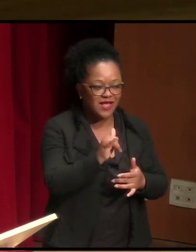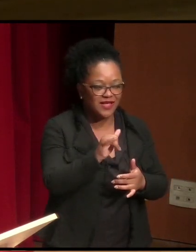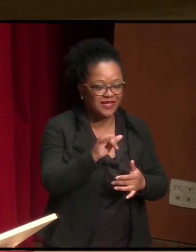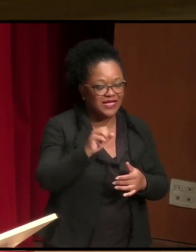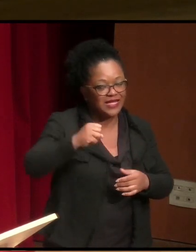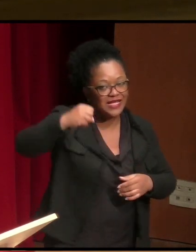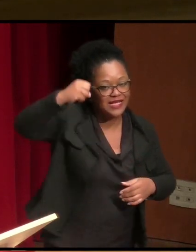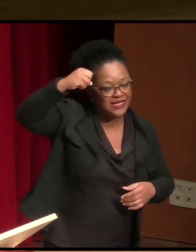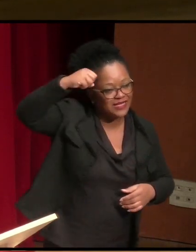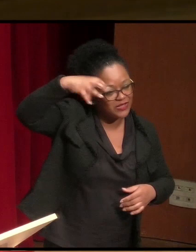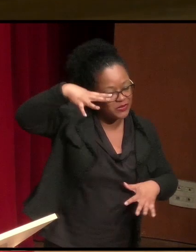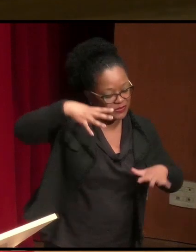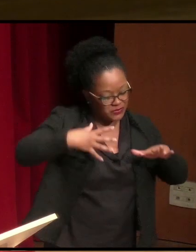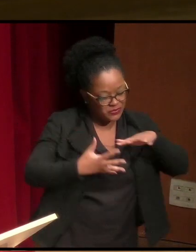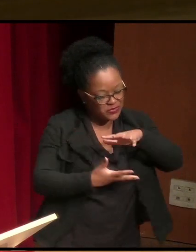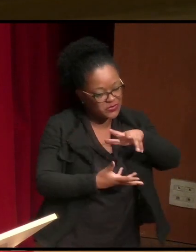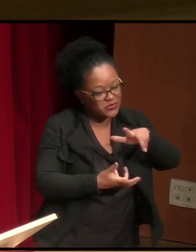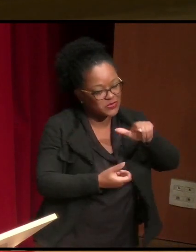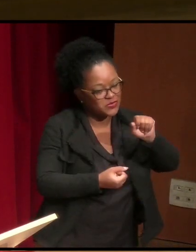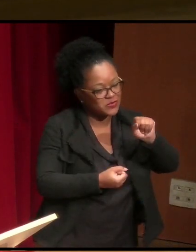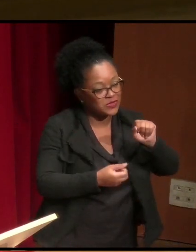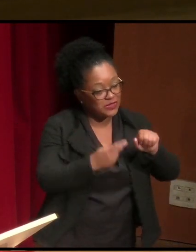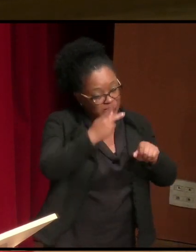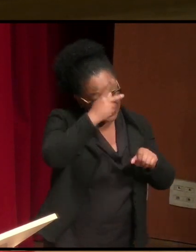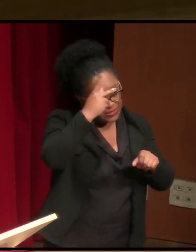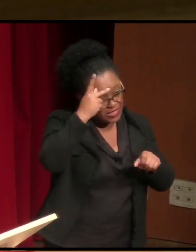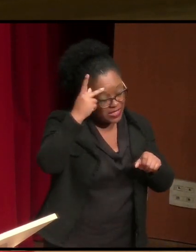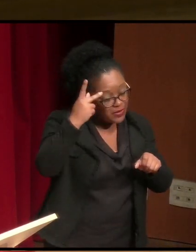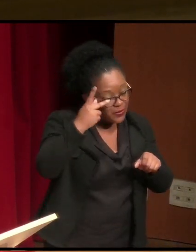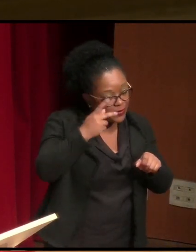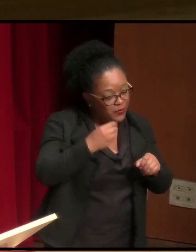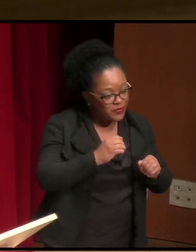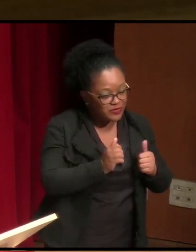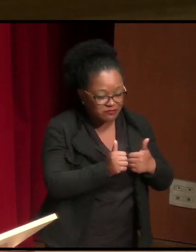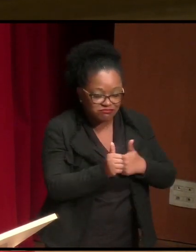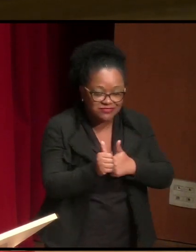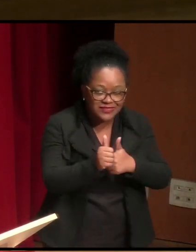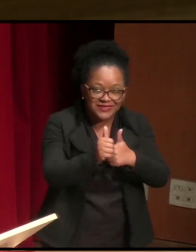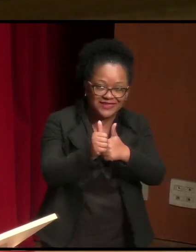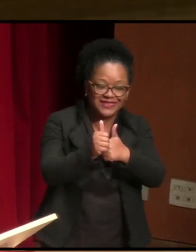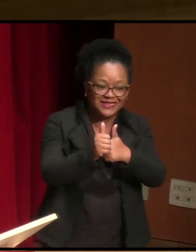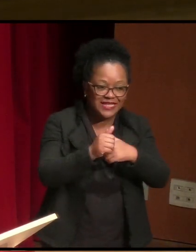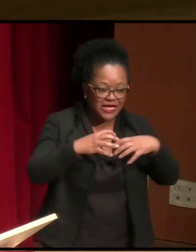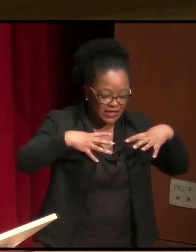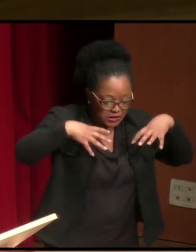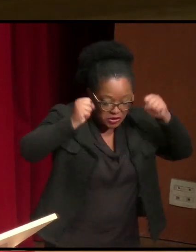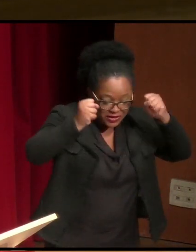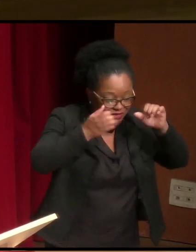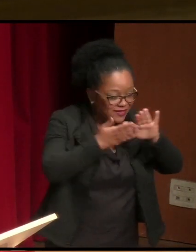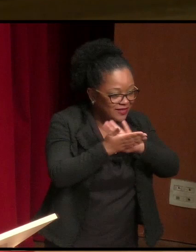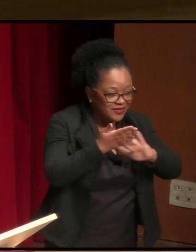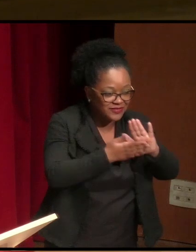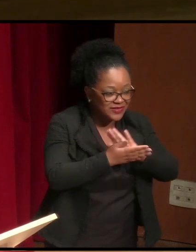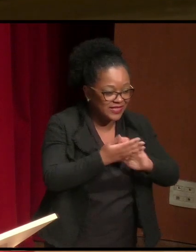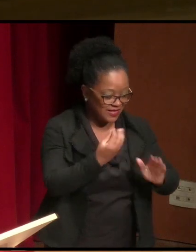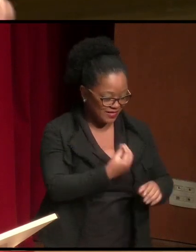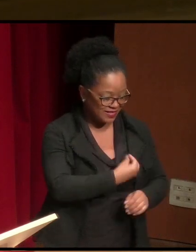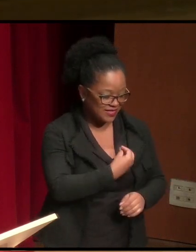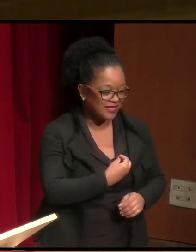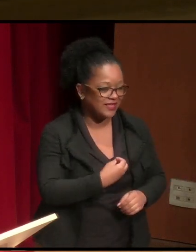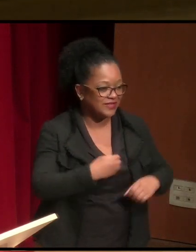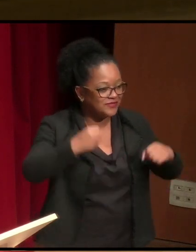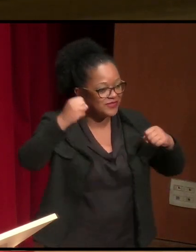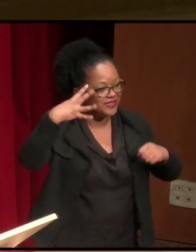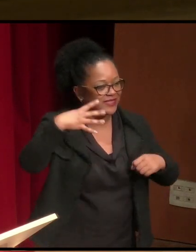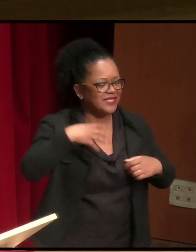né, e aquele que segue ele não viverá nas trevas, mas terá a luz da vida. E isso assim, os